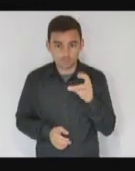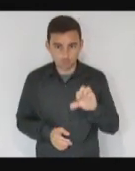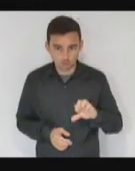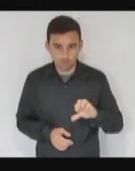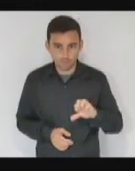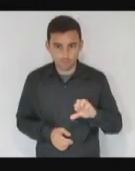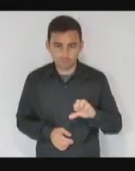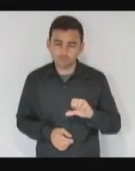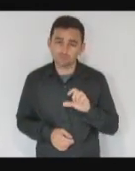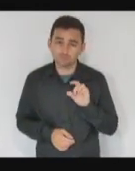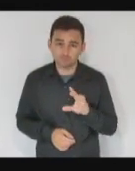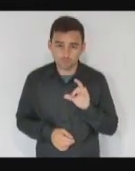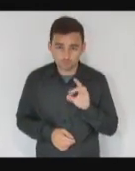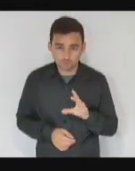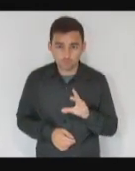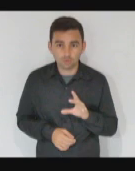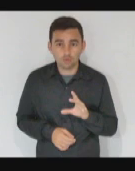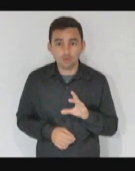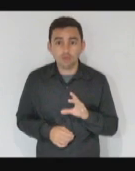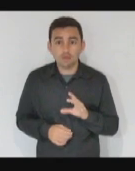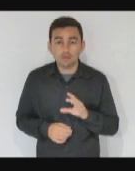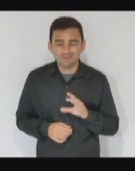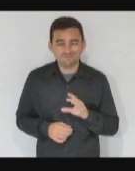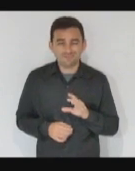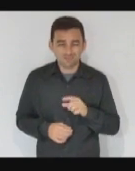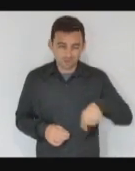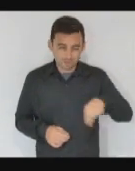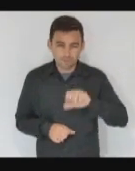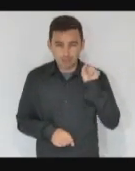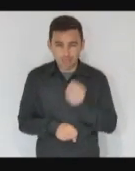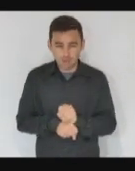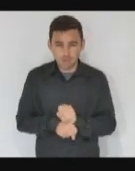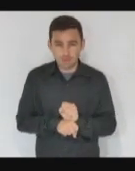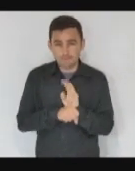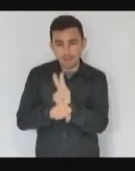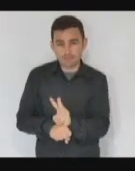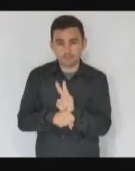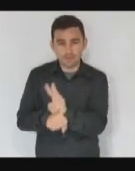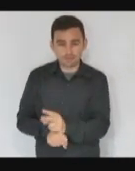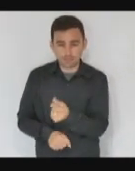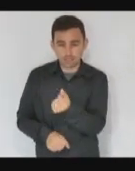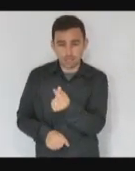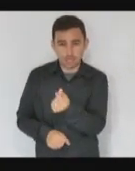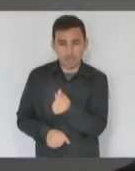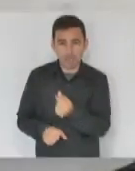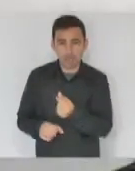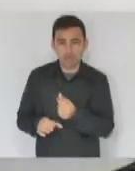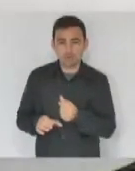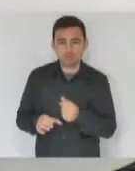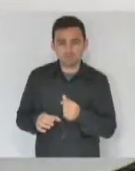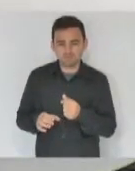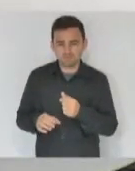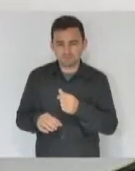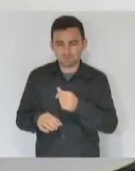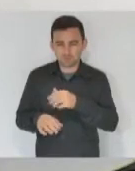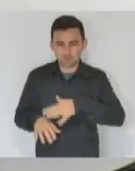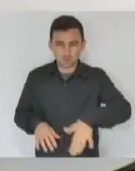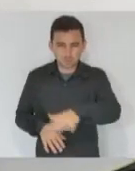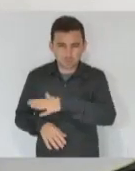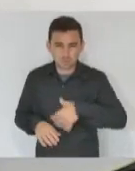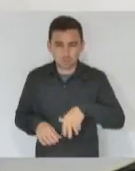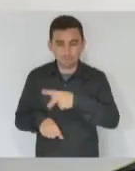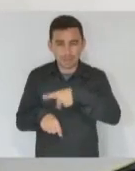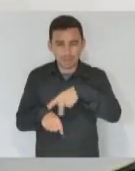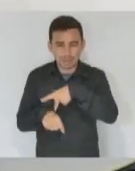parar de emprestar dinheiro para país comunista, para financiar ditadura na